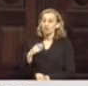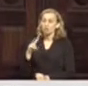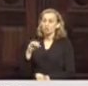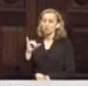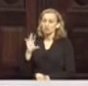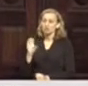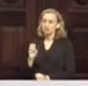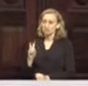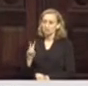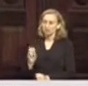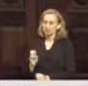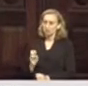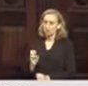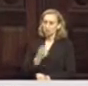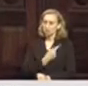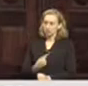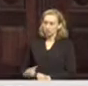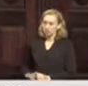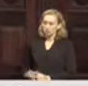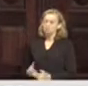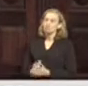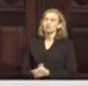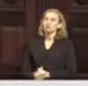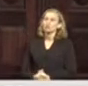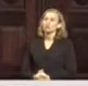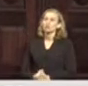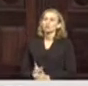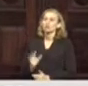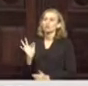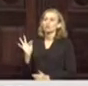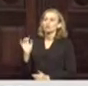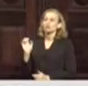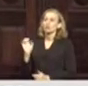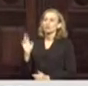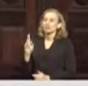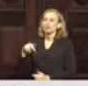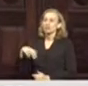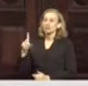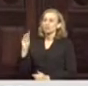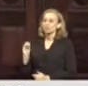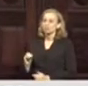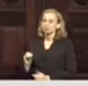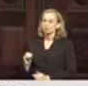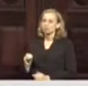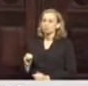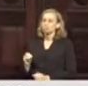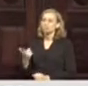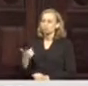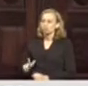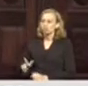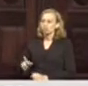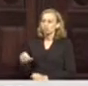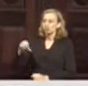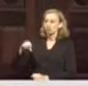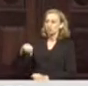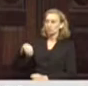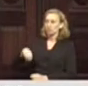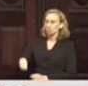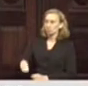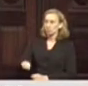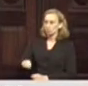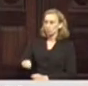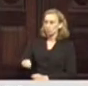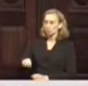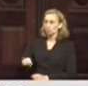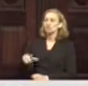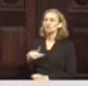vice-governador. Fernando Henrique Cardoso, novamente, em 98, que eu tive o